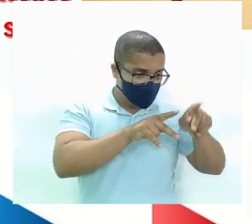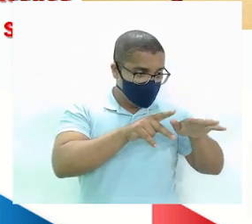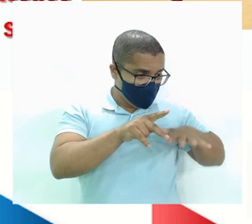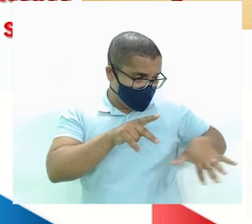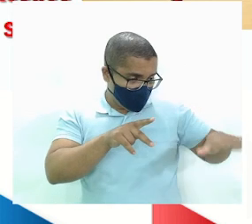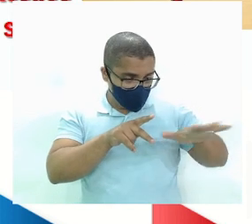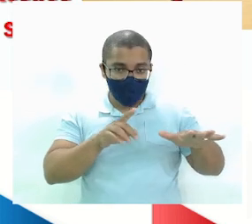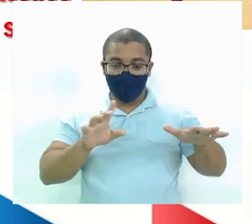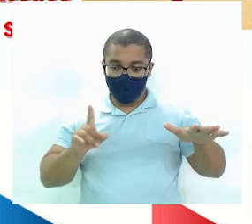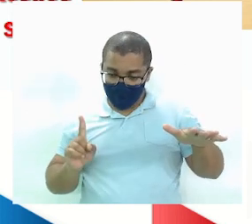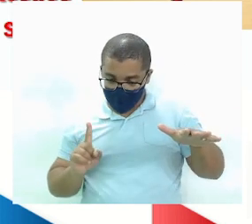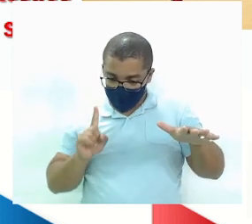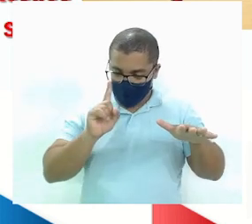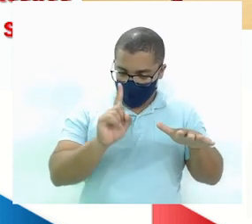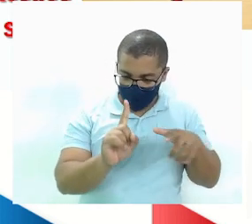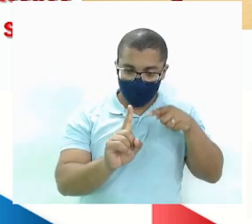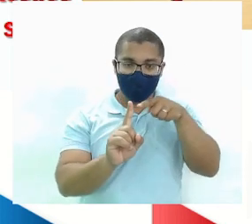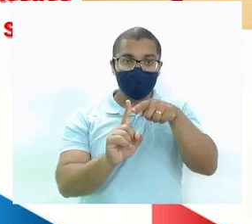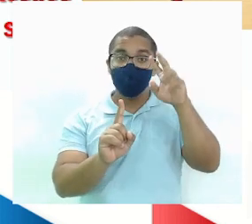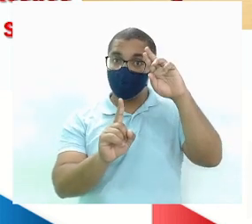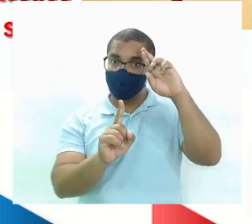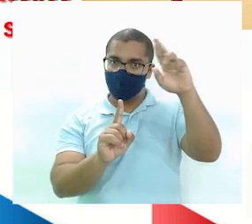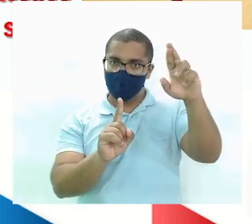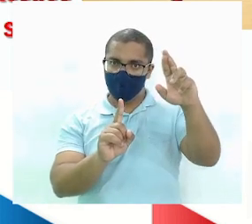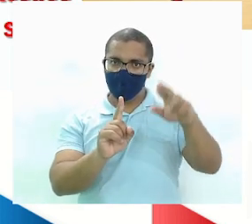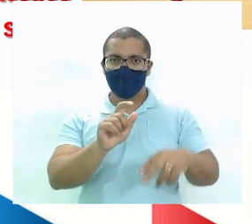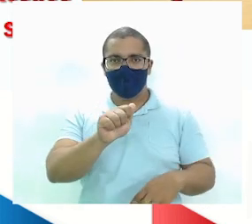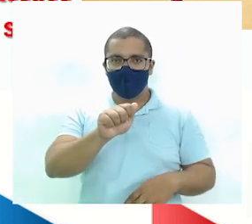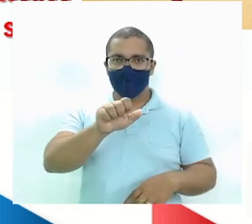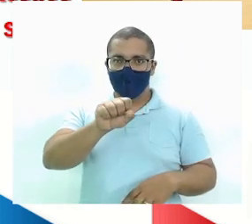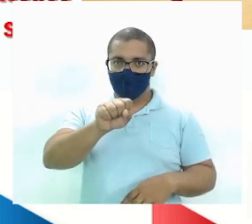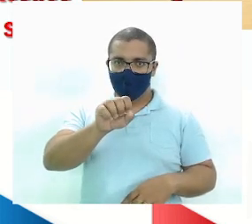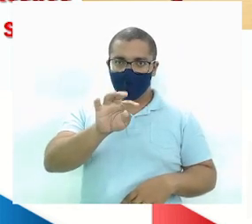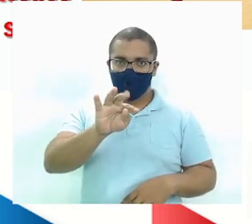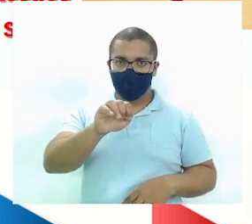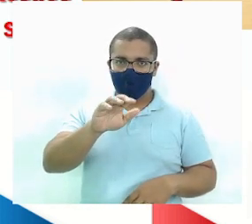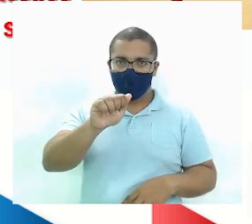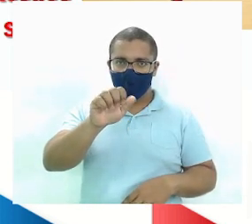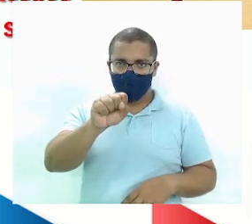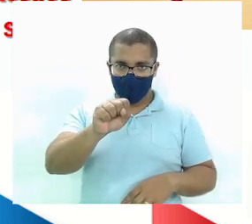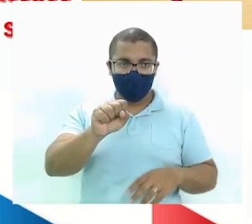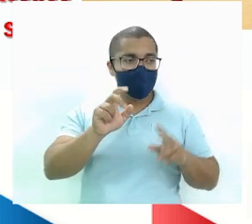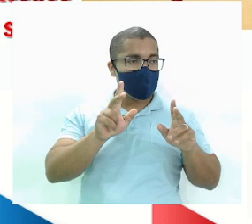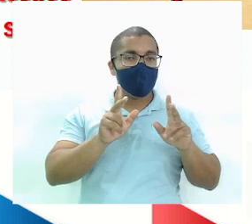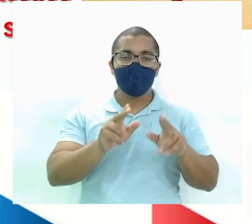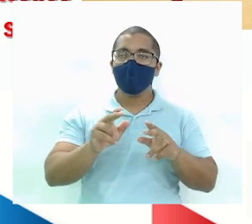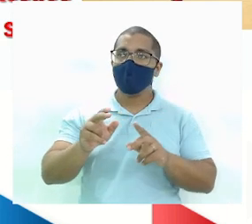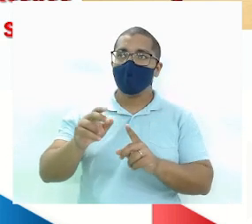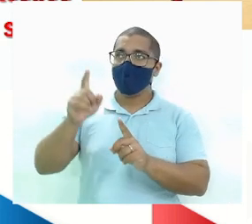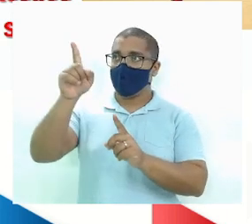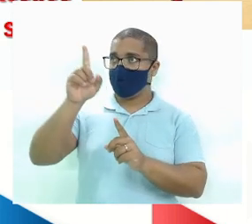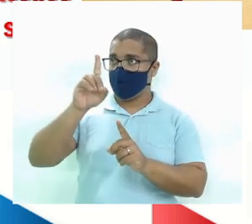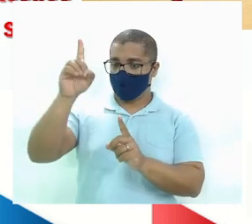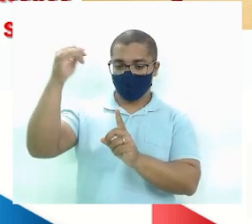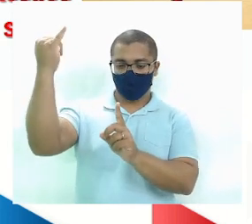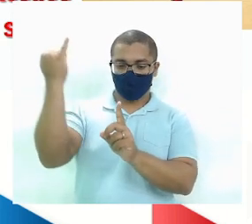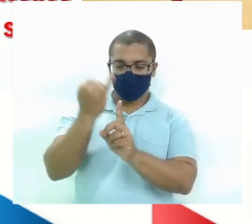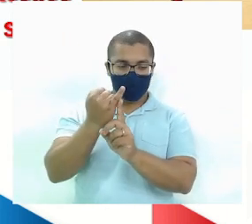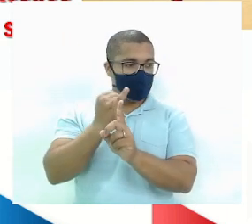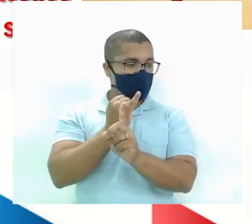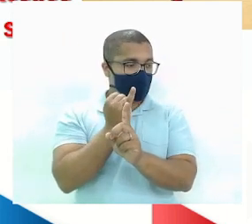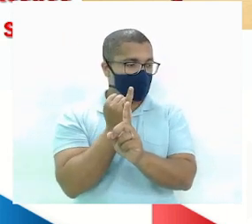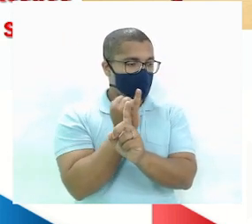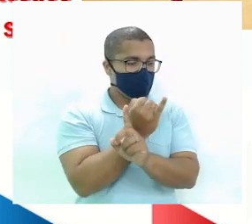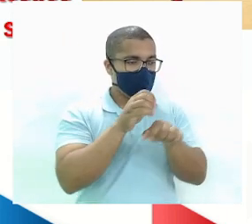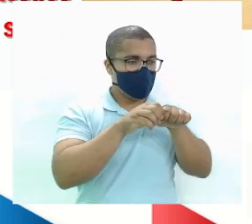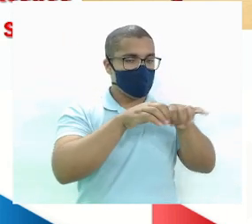dos astecas era considerado um intermediário entre o homem e uma divindade. A sociedade asteca estava dividida